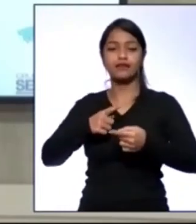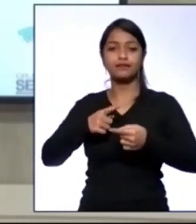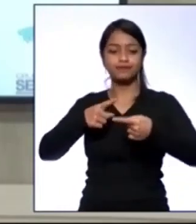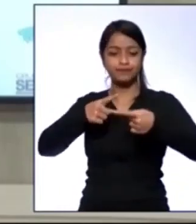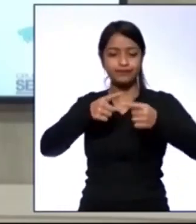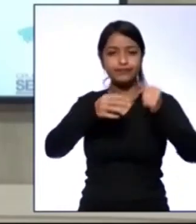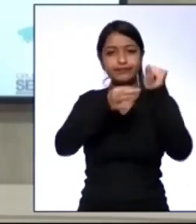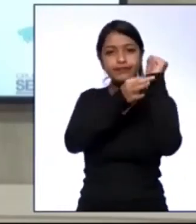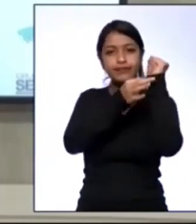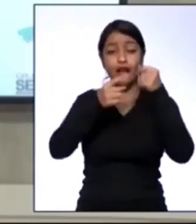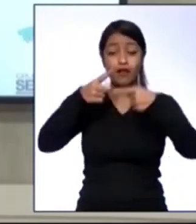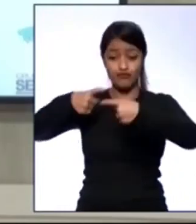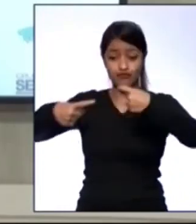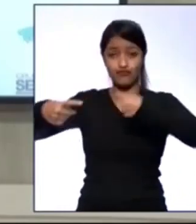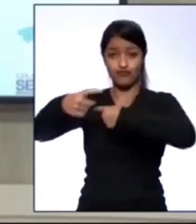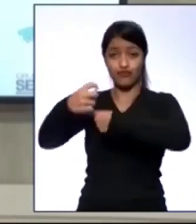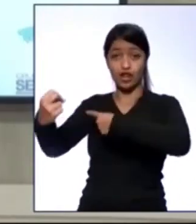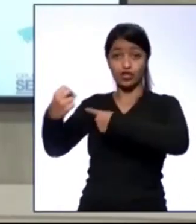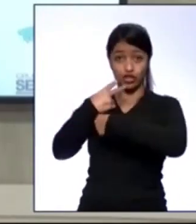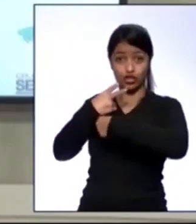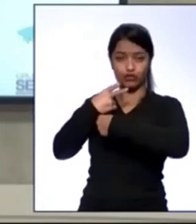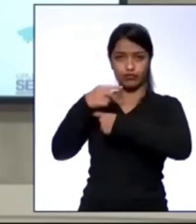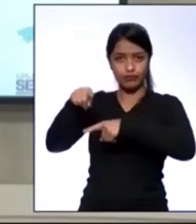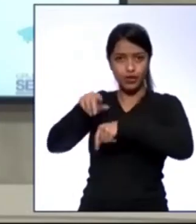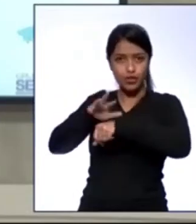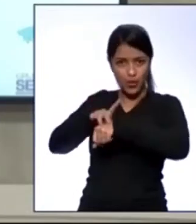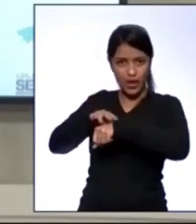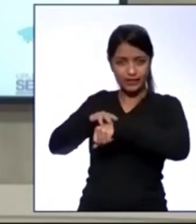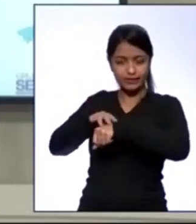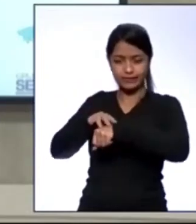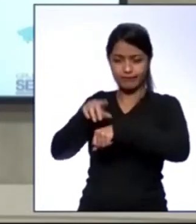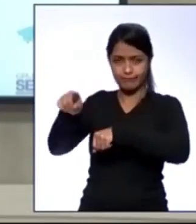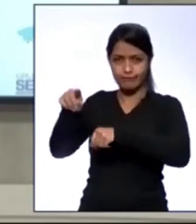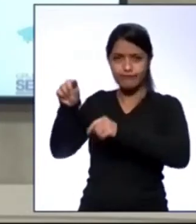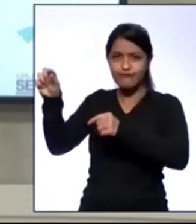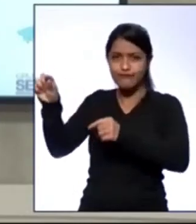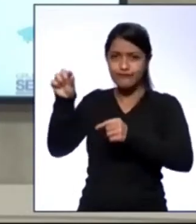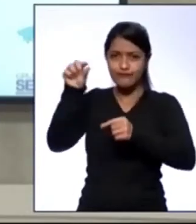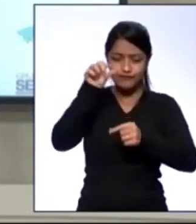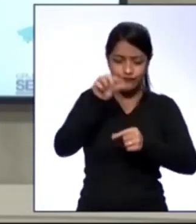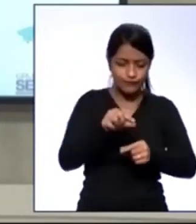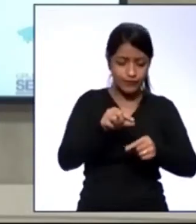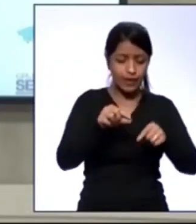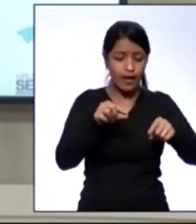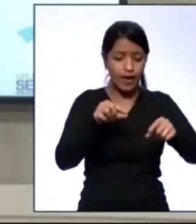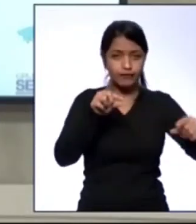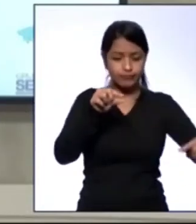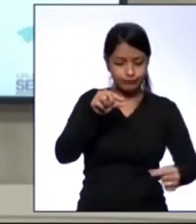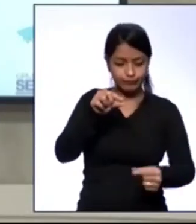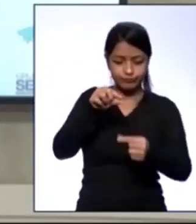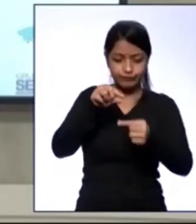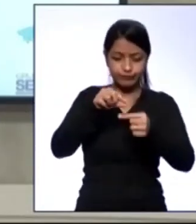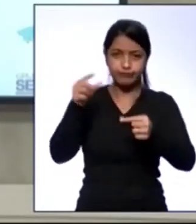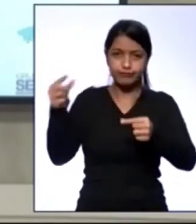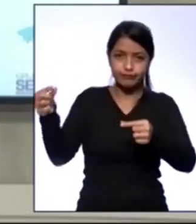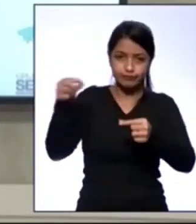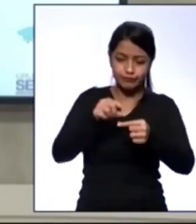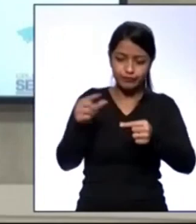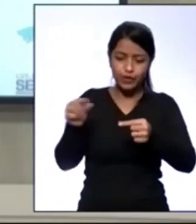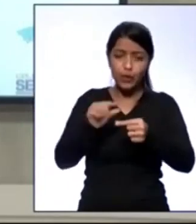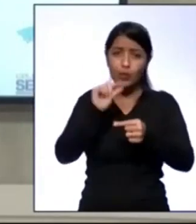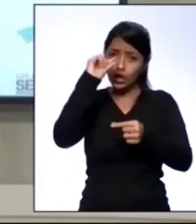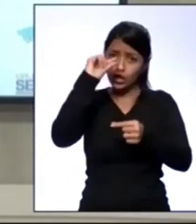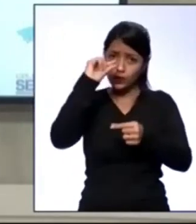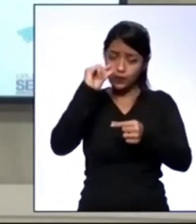organismos causadores de doença e aplicar nos organismos de modo controlado.